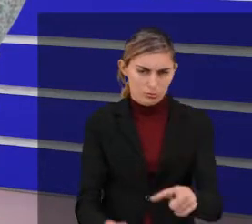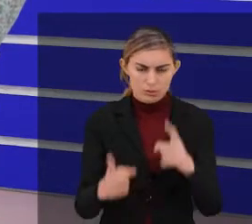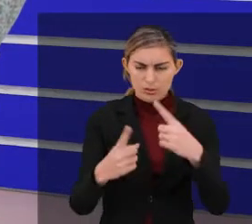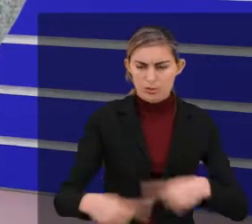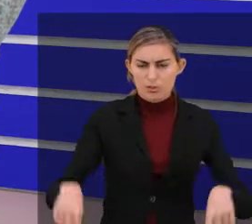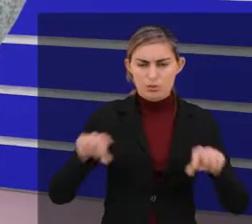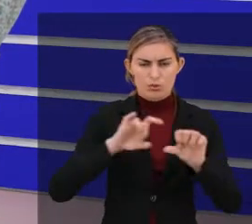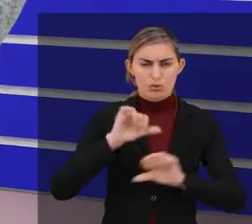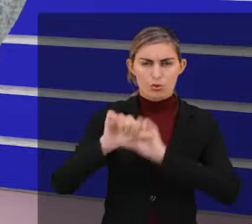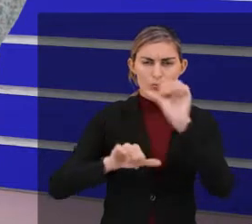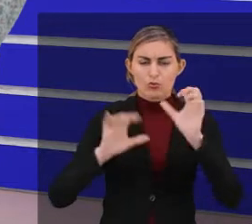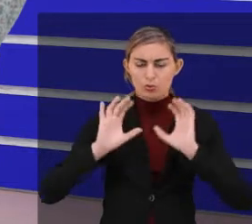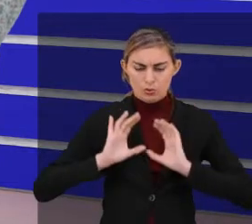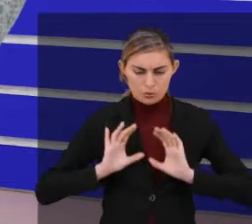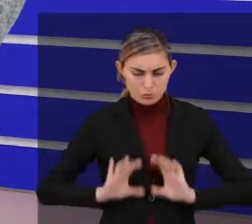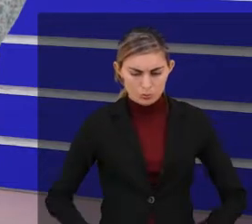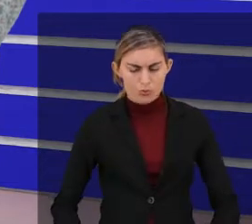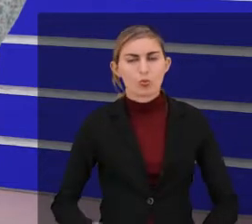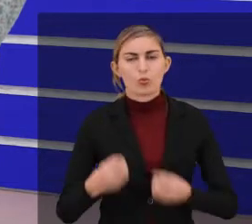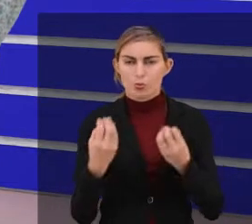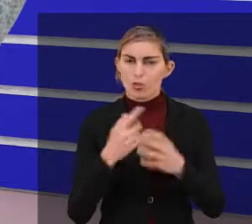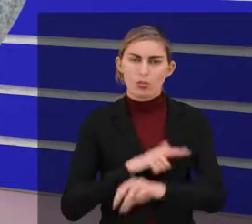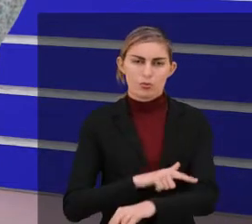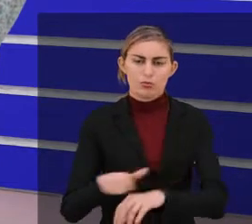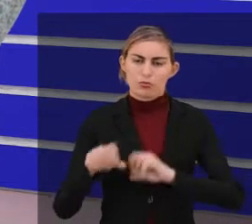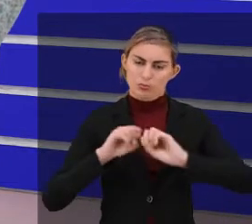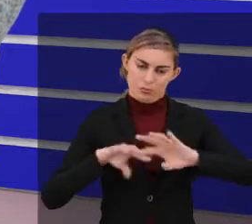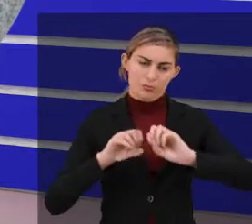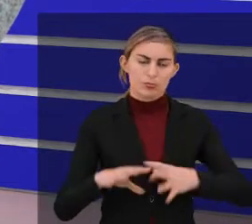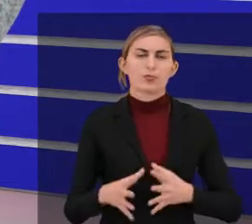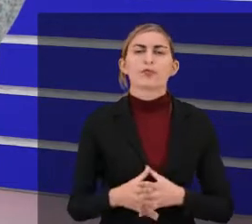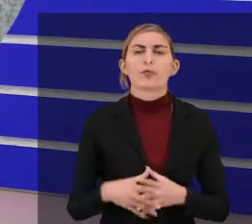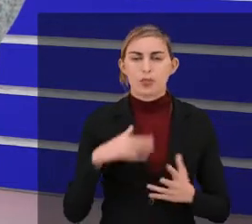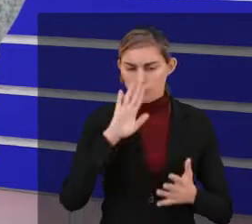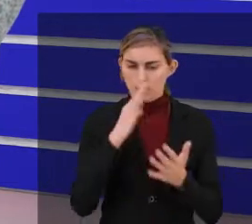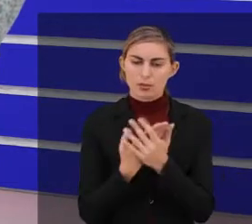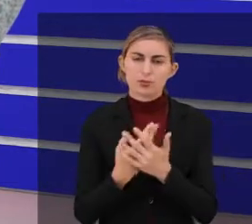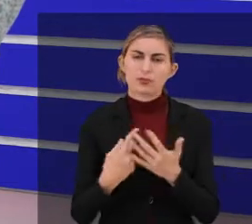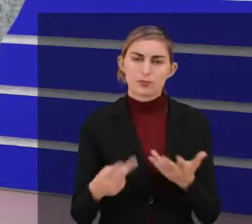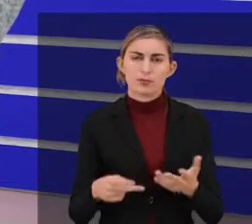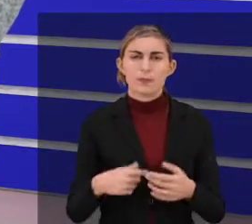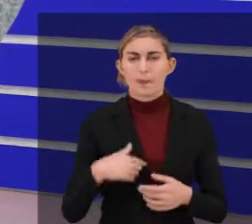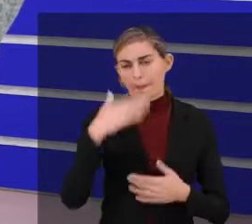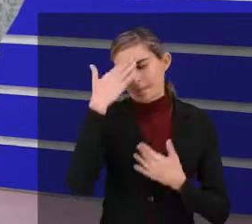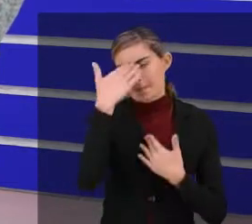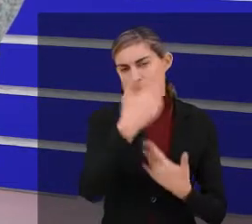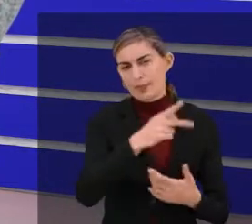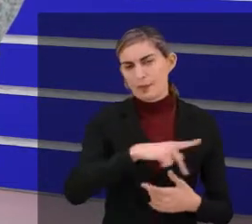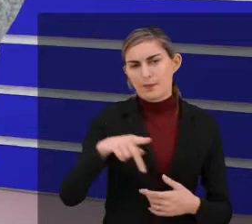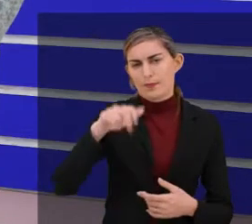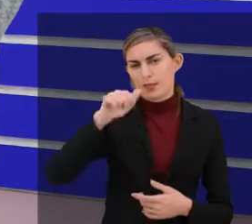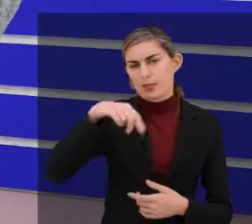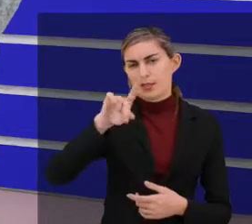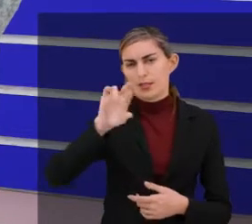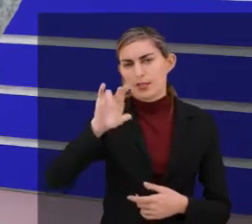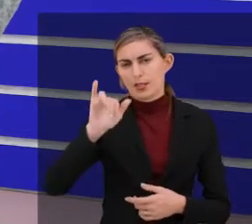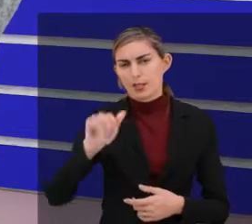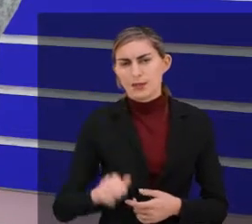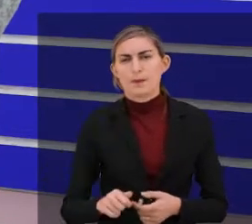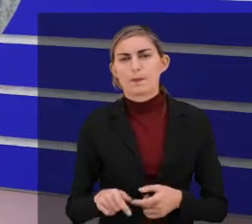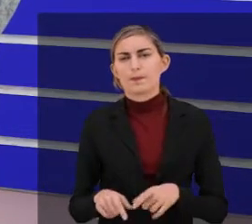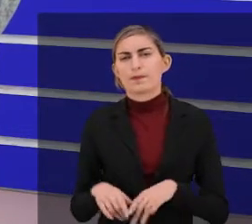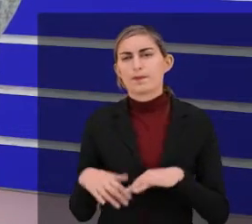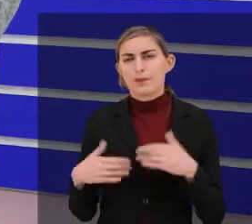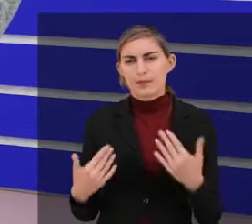só muda comportamentos com educação. Eu acredito nisso. Obrigada, professora Andréa.